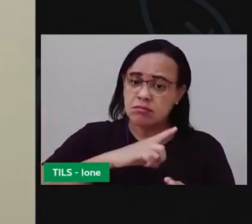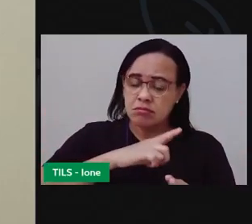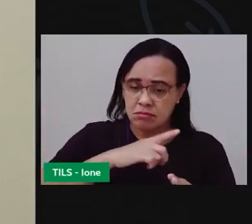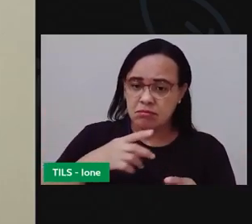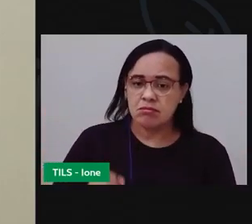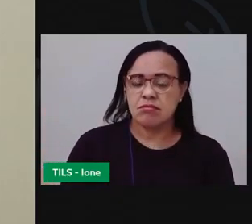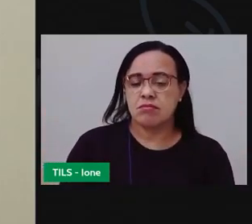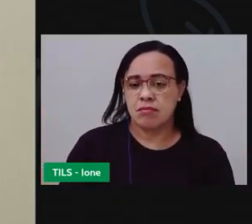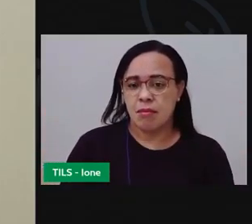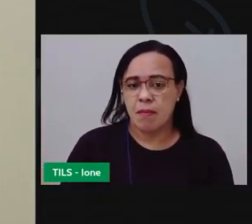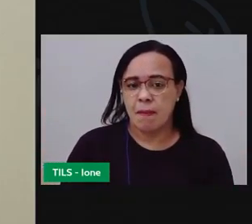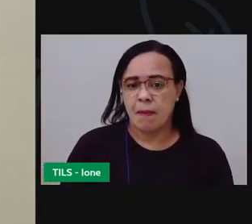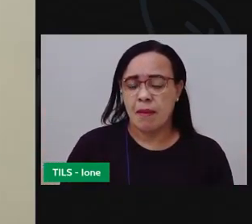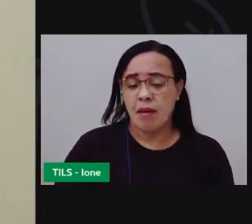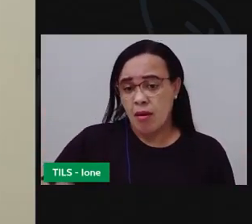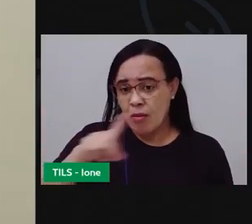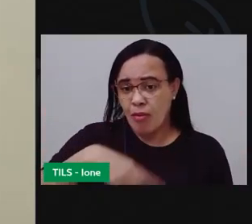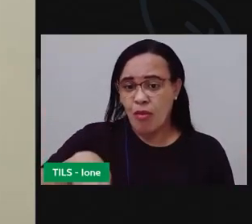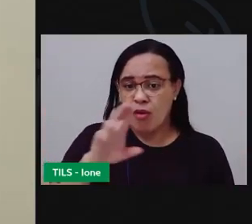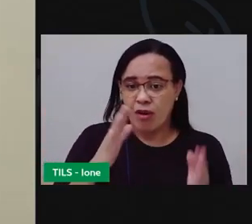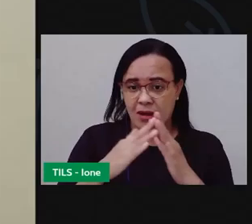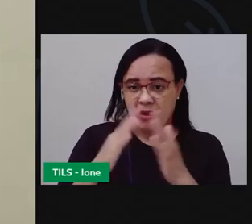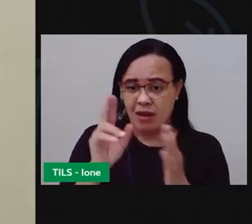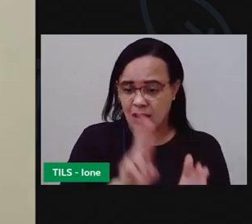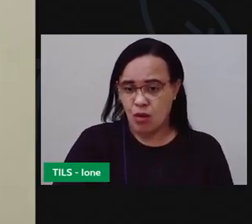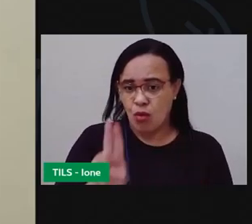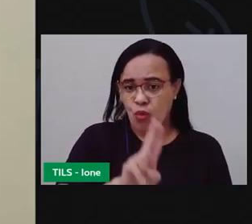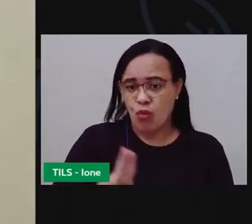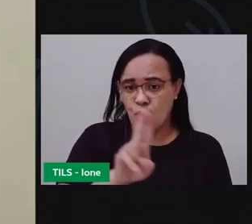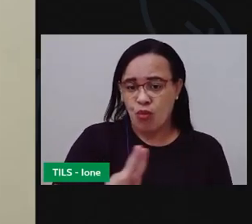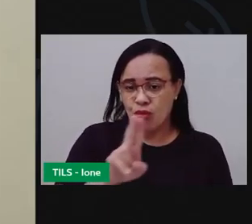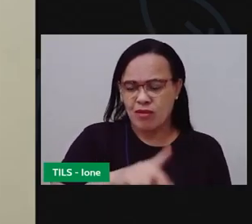para uso em diferentes momentos do nosso dia?